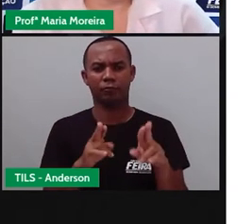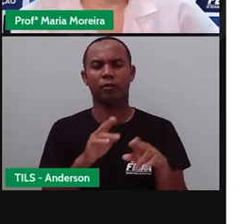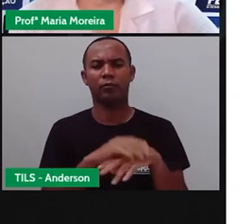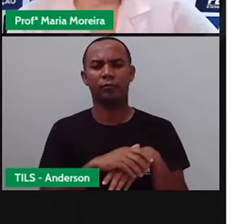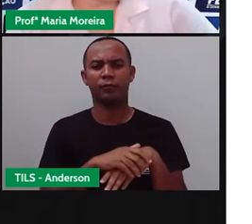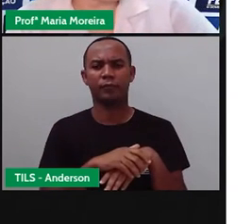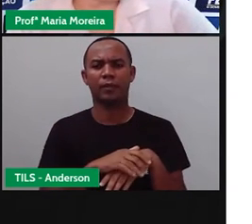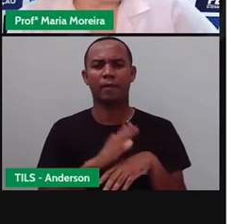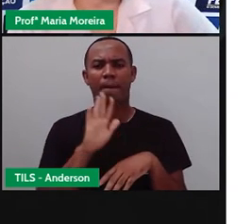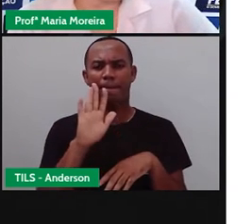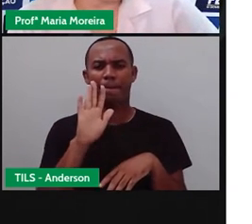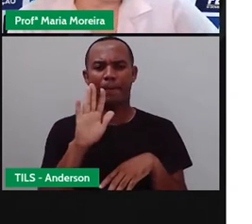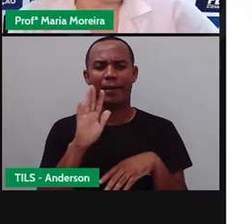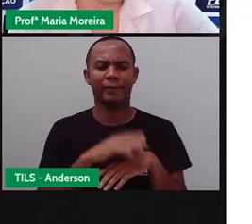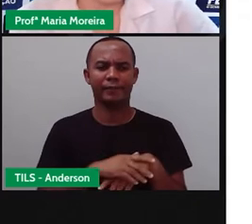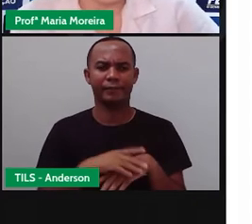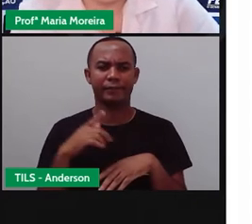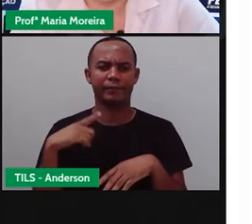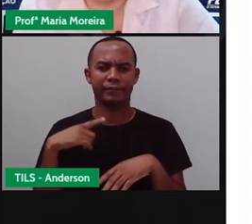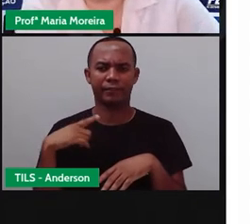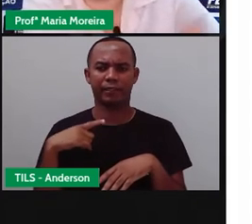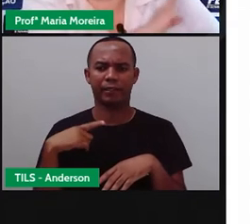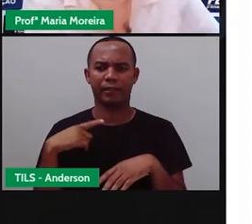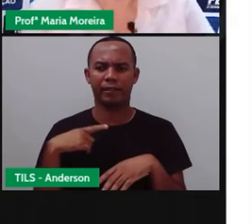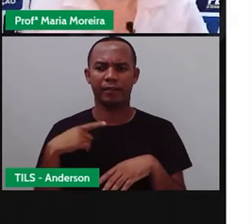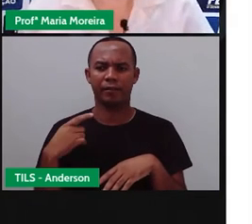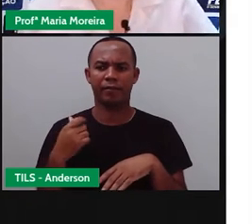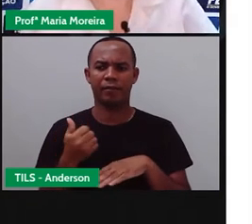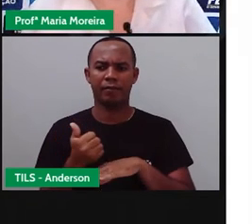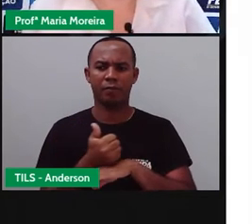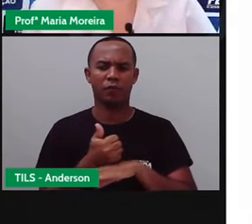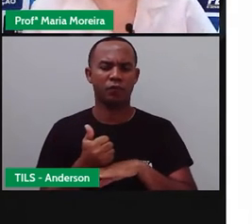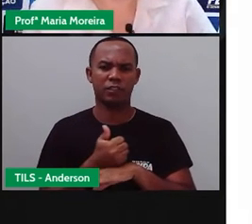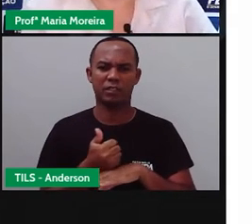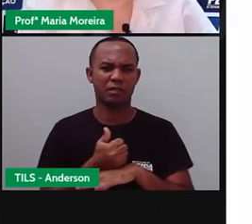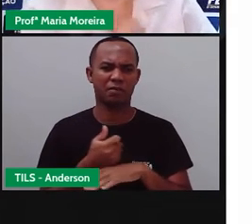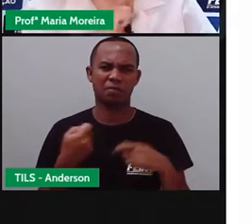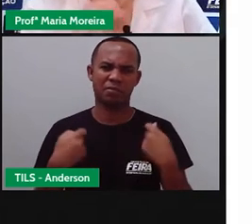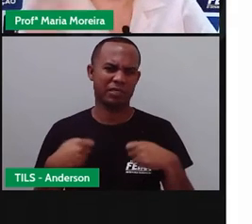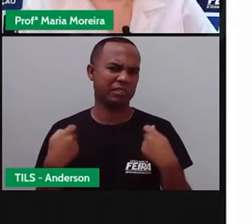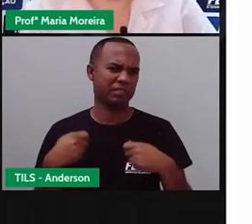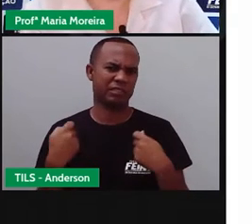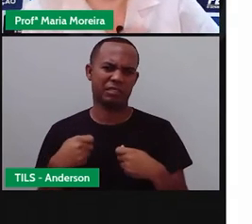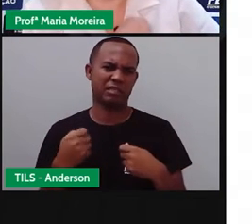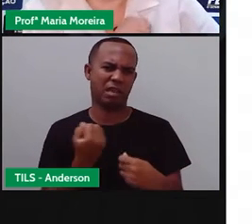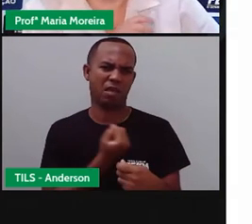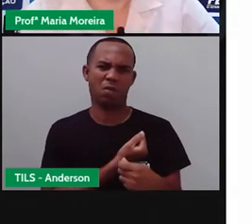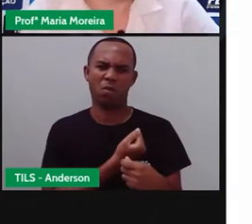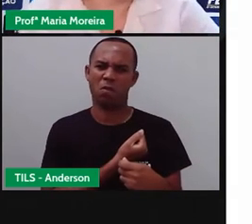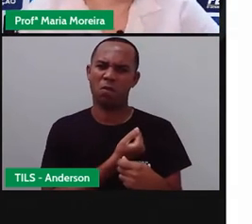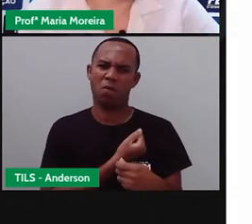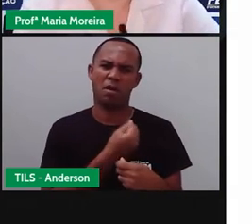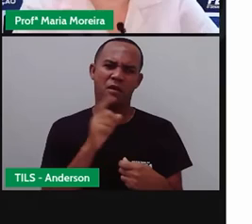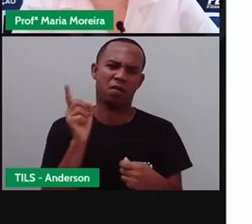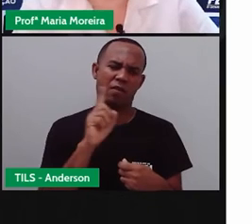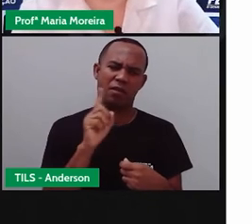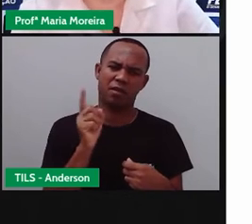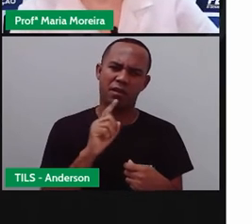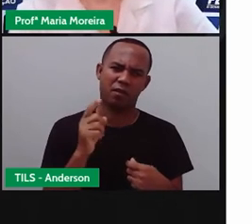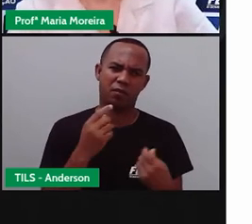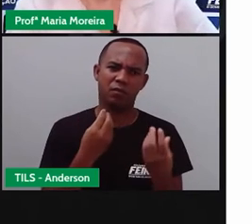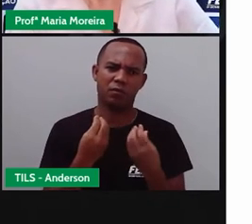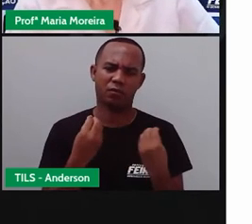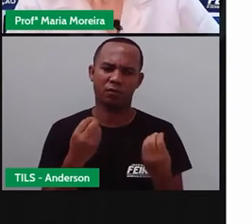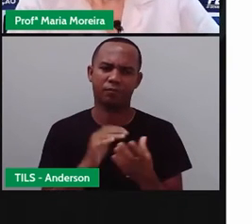vocês Será que existe de fato uma profissão aí que não precise ir cálculo para nada que não precisa dos numerais diz que a matemática não esteja